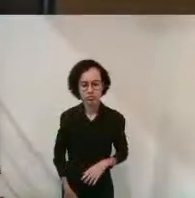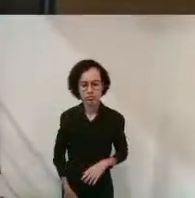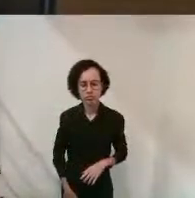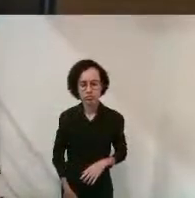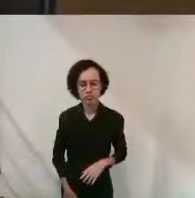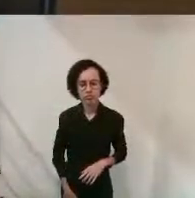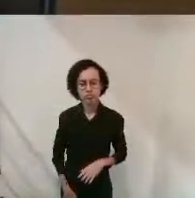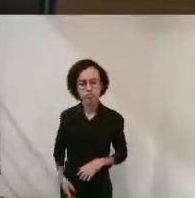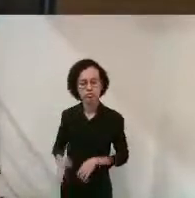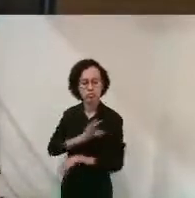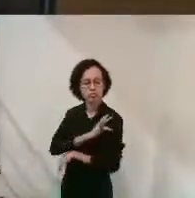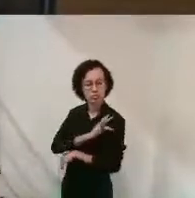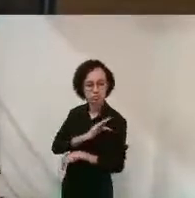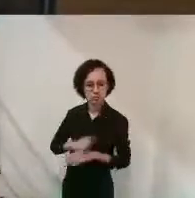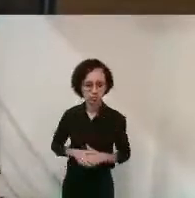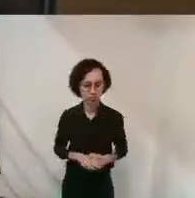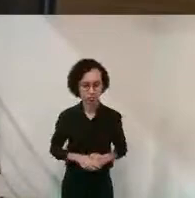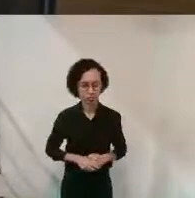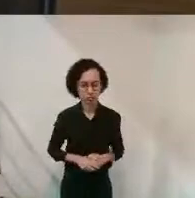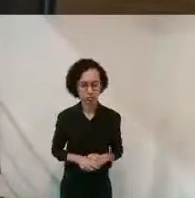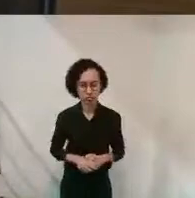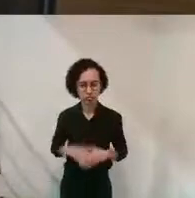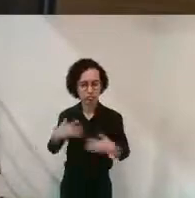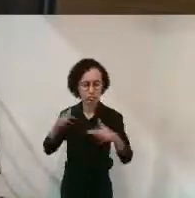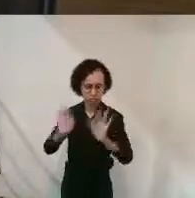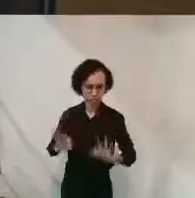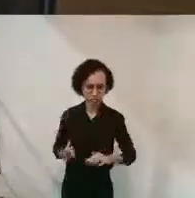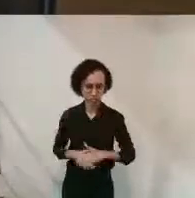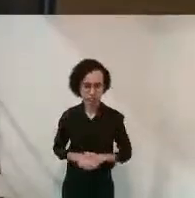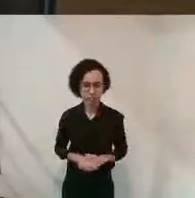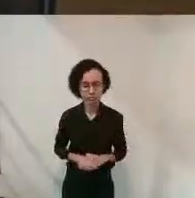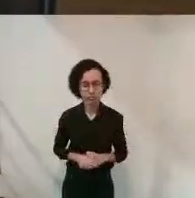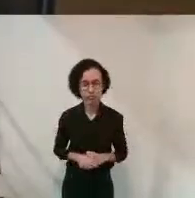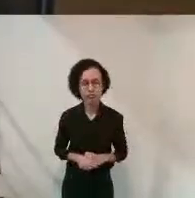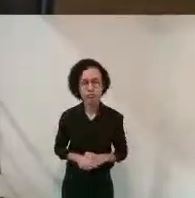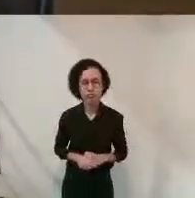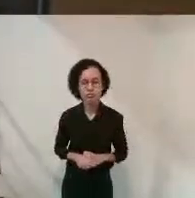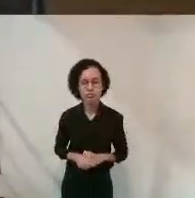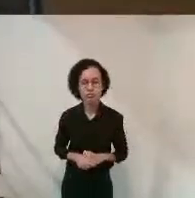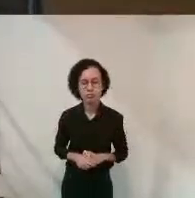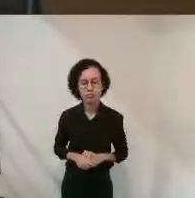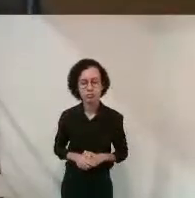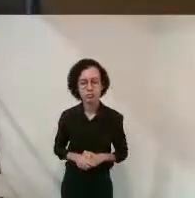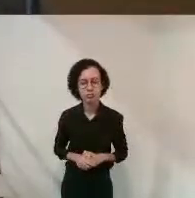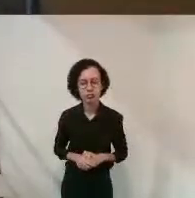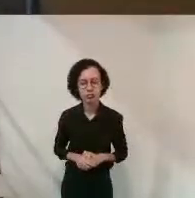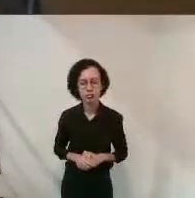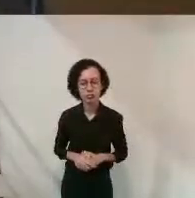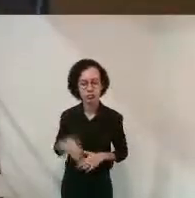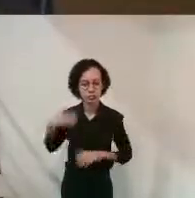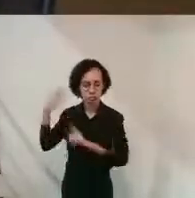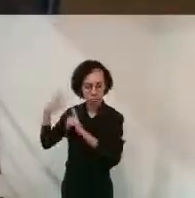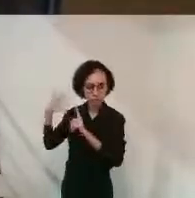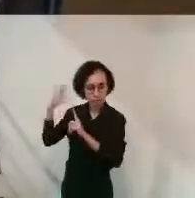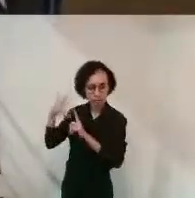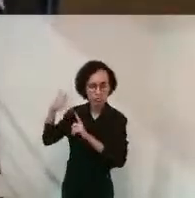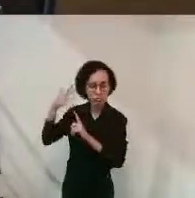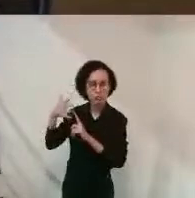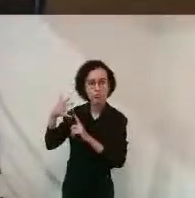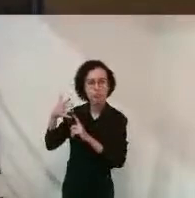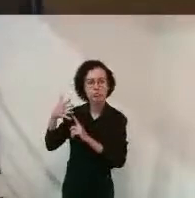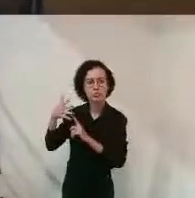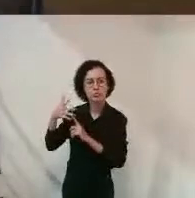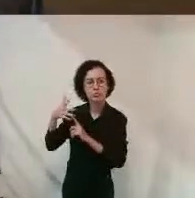técnicos e técnicas aqui. Então, eu estou muito feliz. E a minha palestra é o